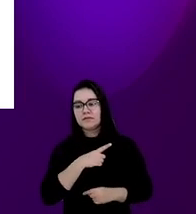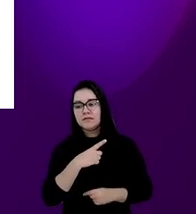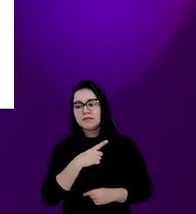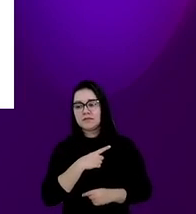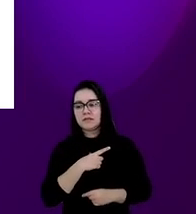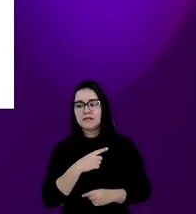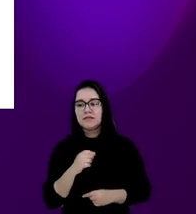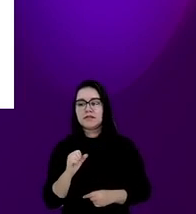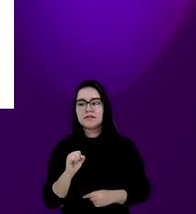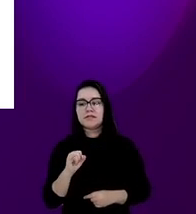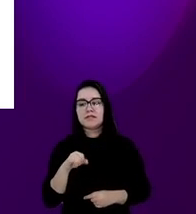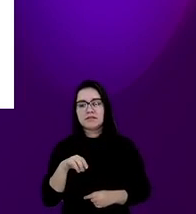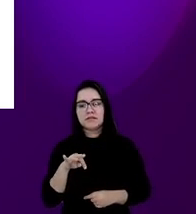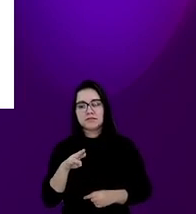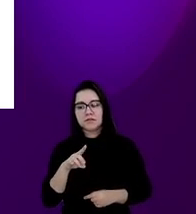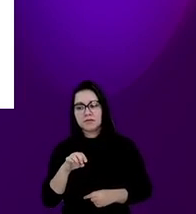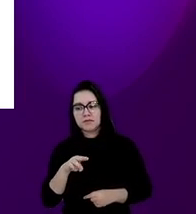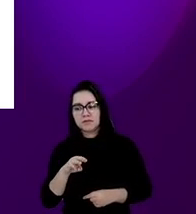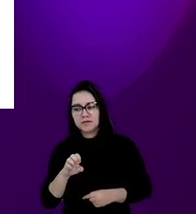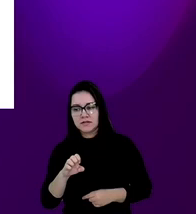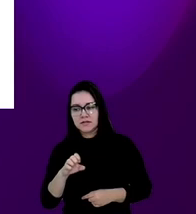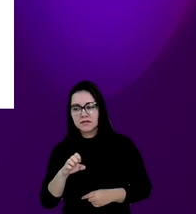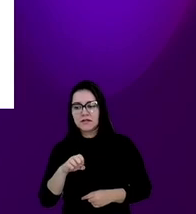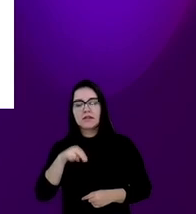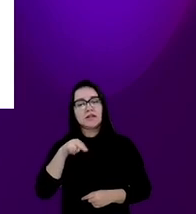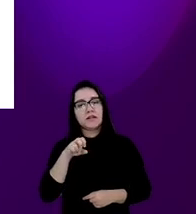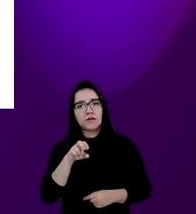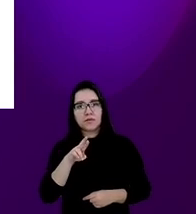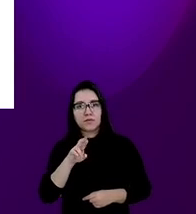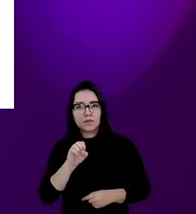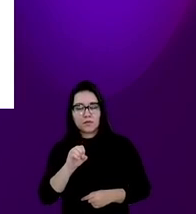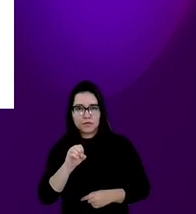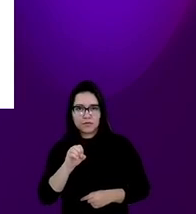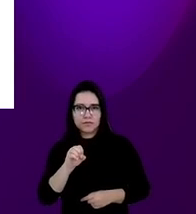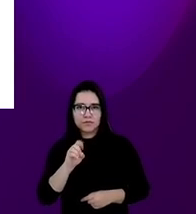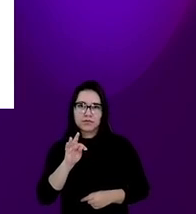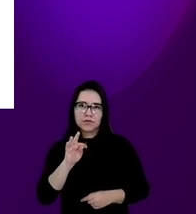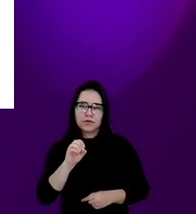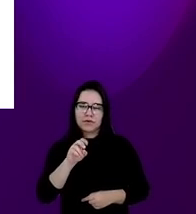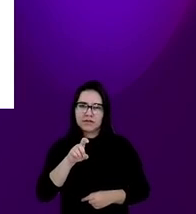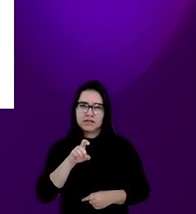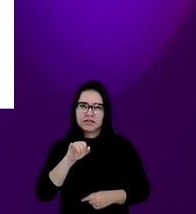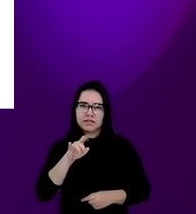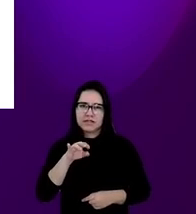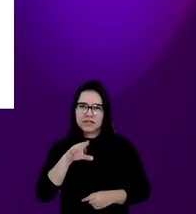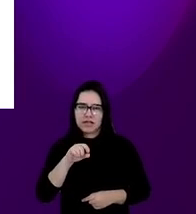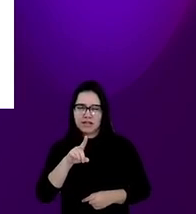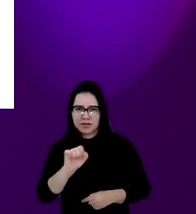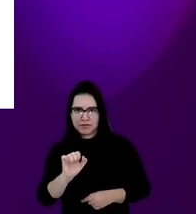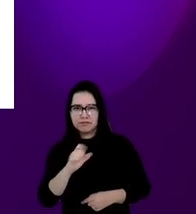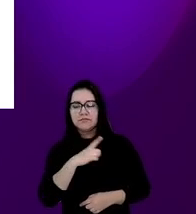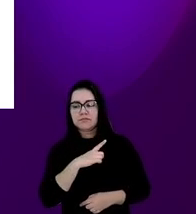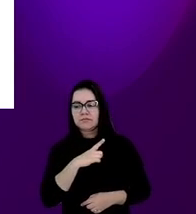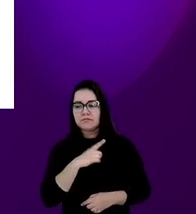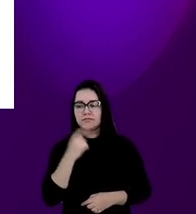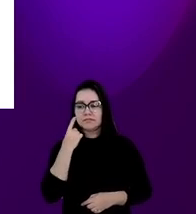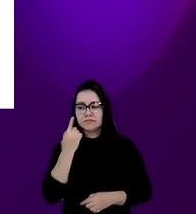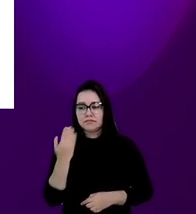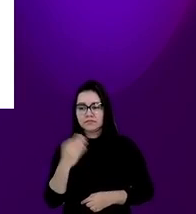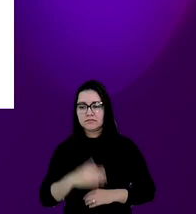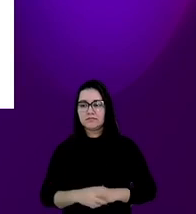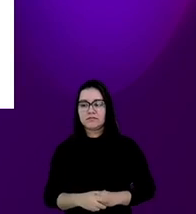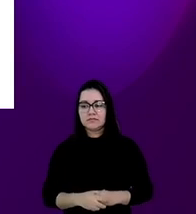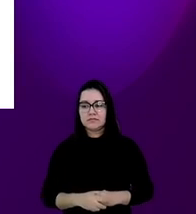síndrome de neurotoxicidade, que você faz um score, que é chamado score de ICE,